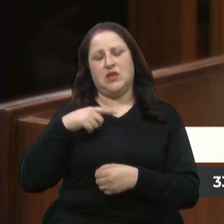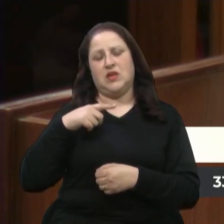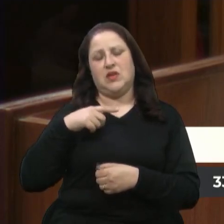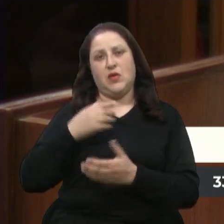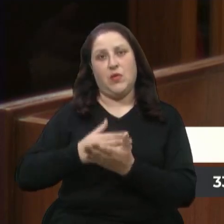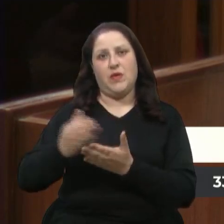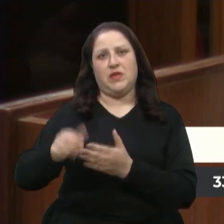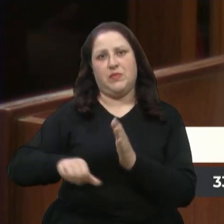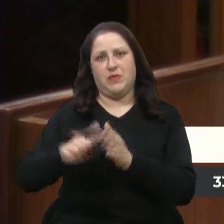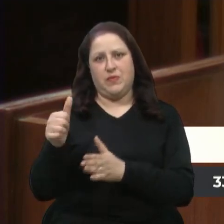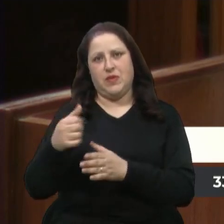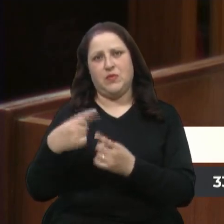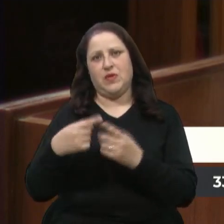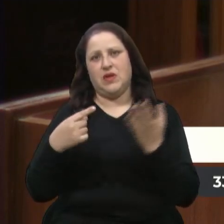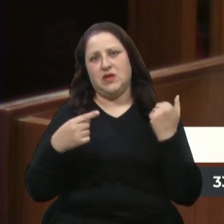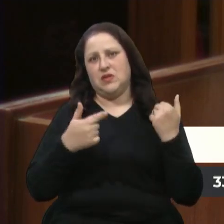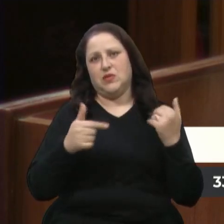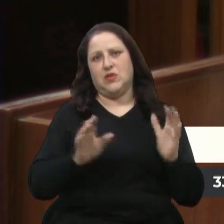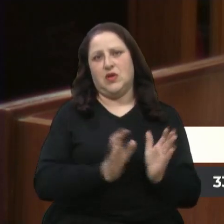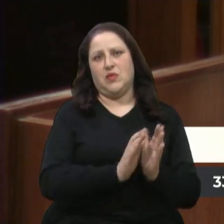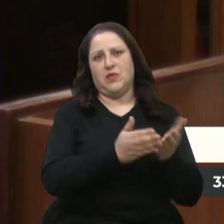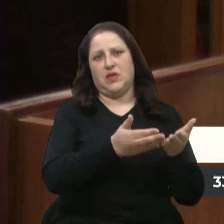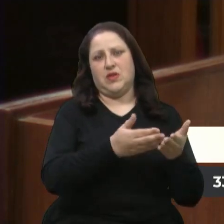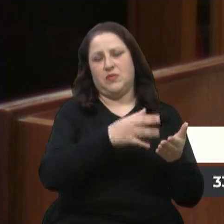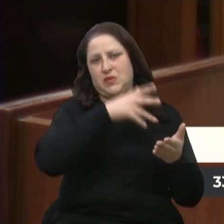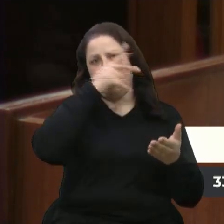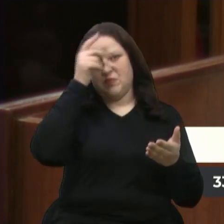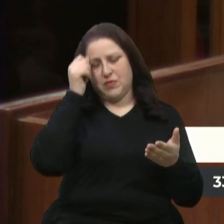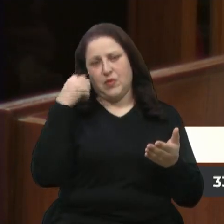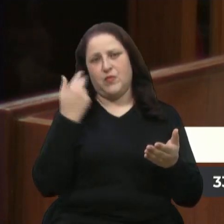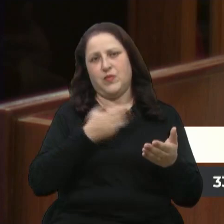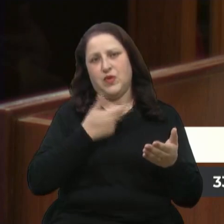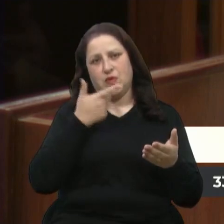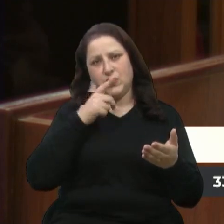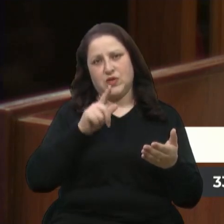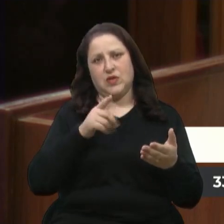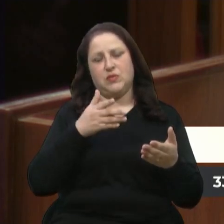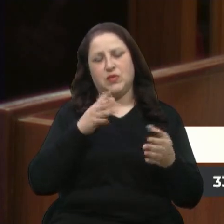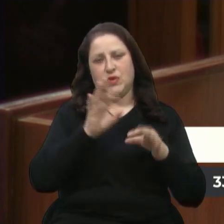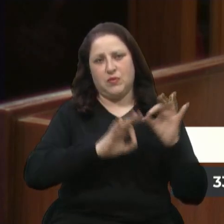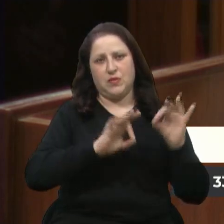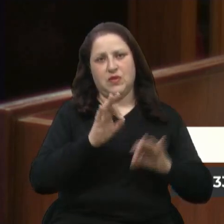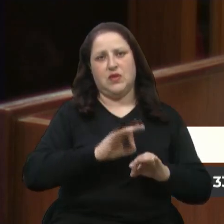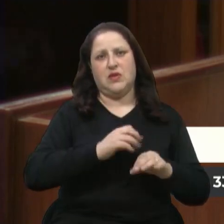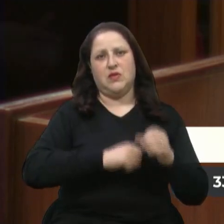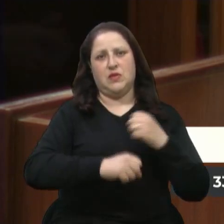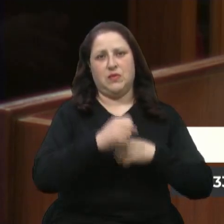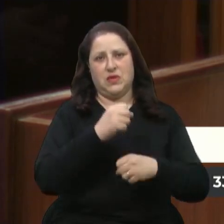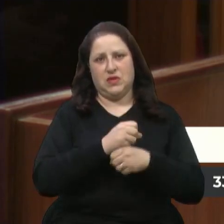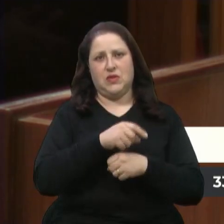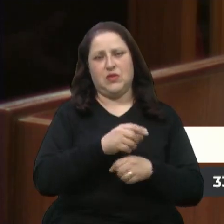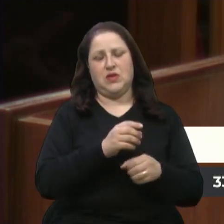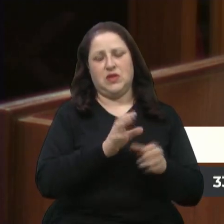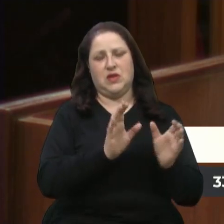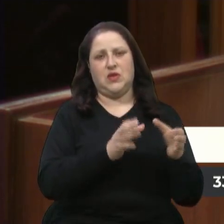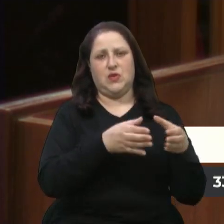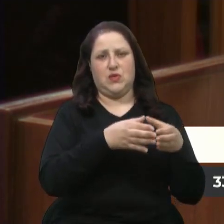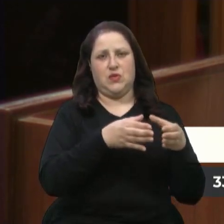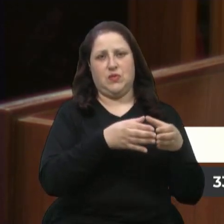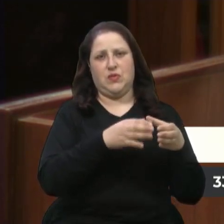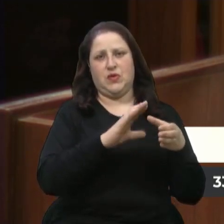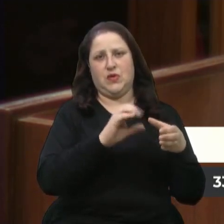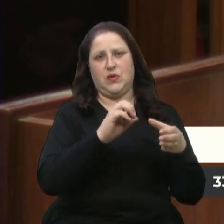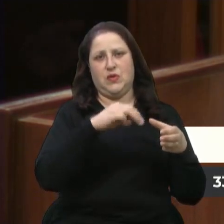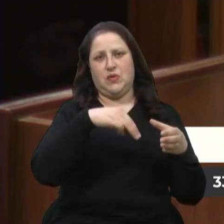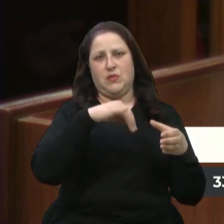onde não estavam mais tendo comitês municipais. Nós conseguimos aprovar, o ano passado, esse comitê, enquanto um decreto, e